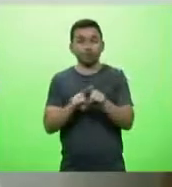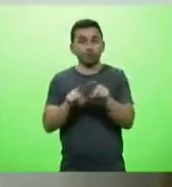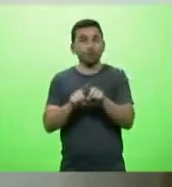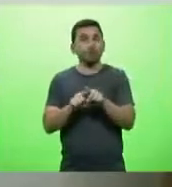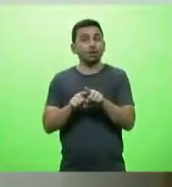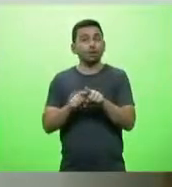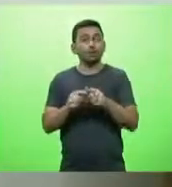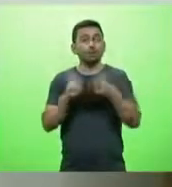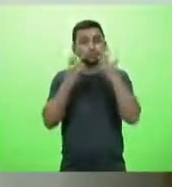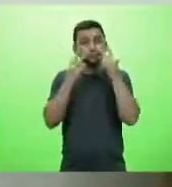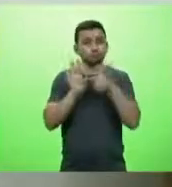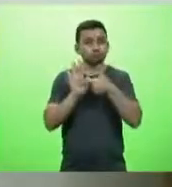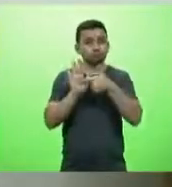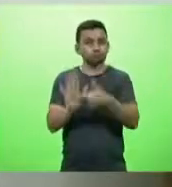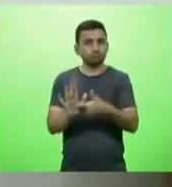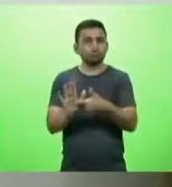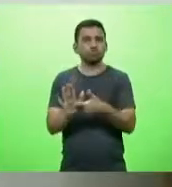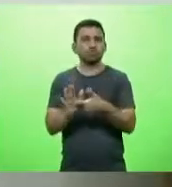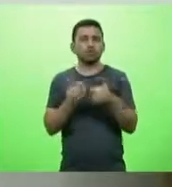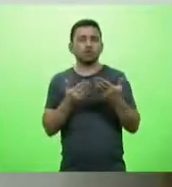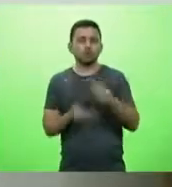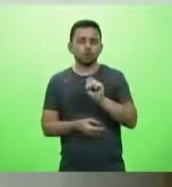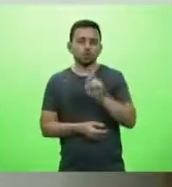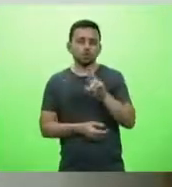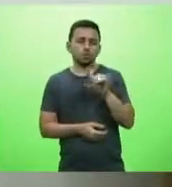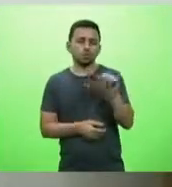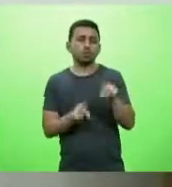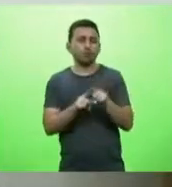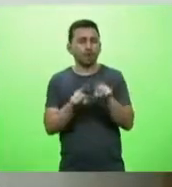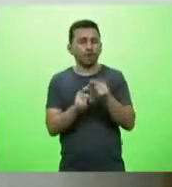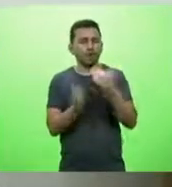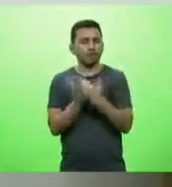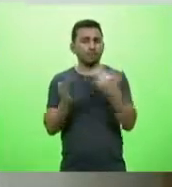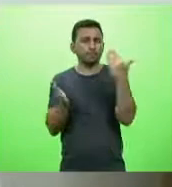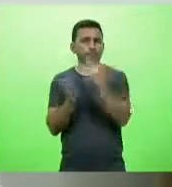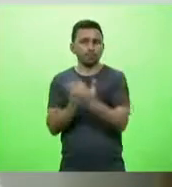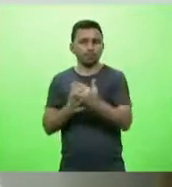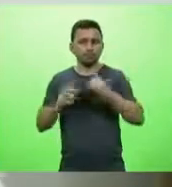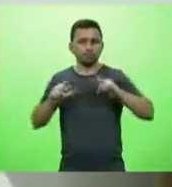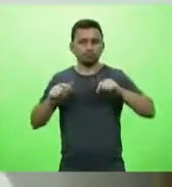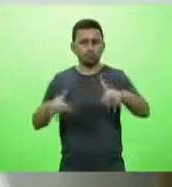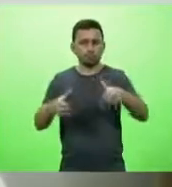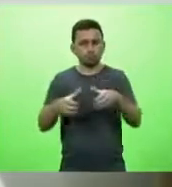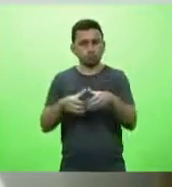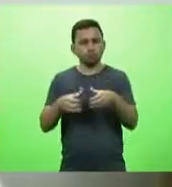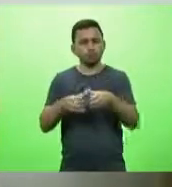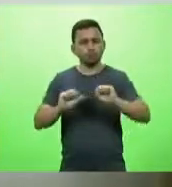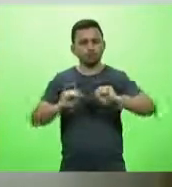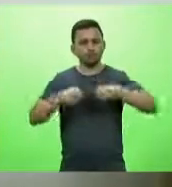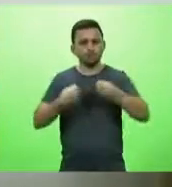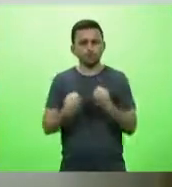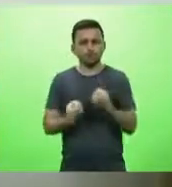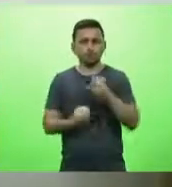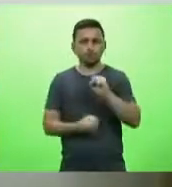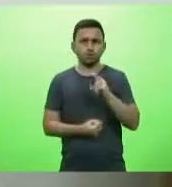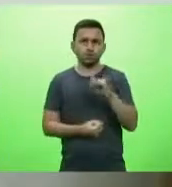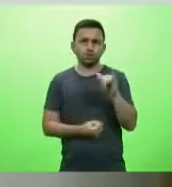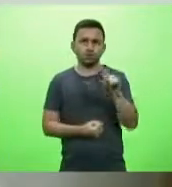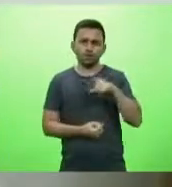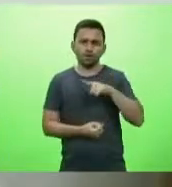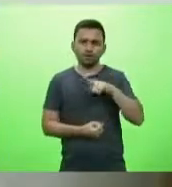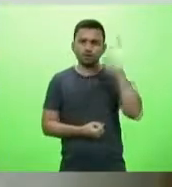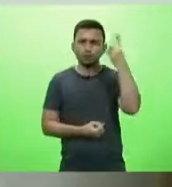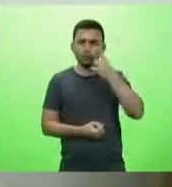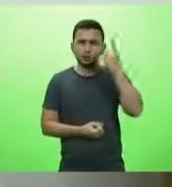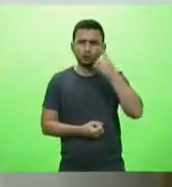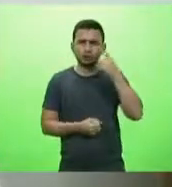Comitê SUAS COVID, também apresentamos a nossa Frente Parlamentar em Defesa do SUAS, composta por vários parlamentares aqui